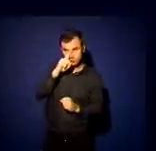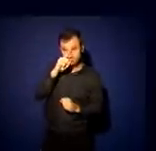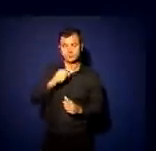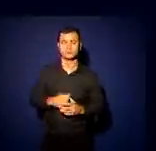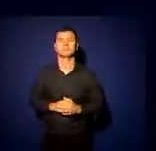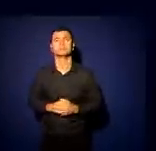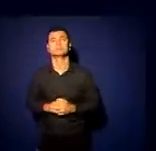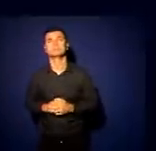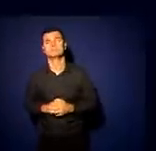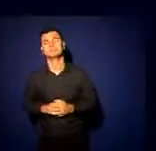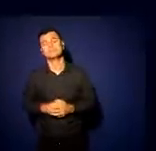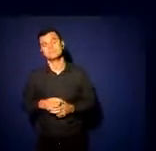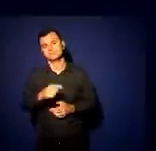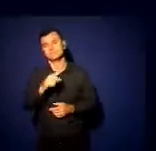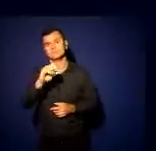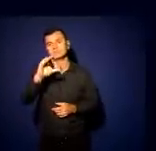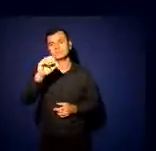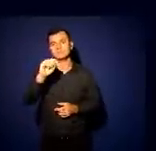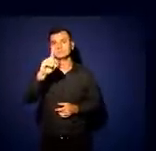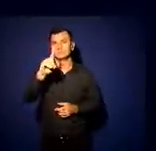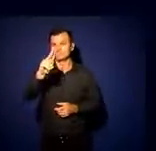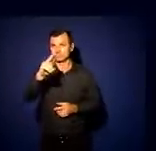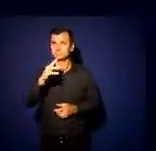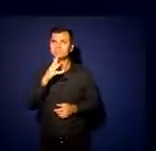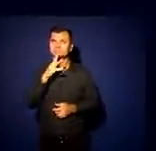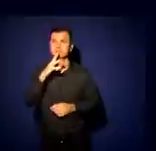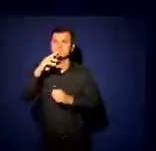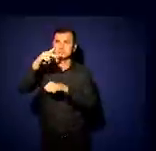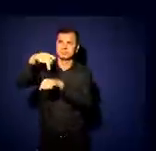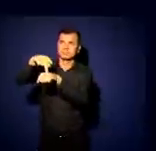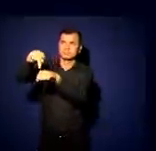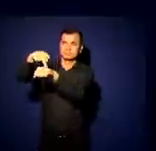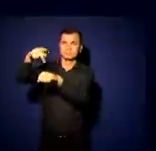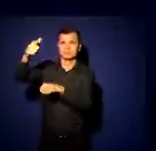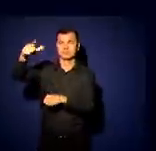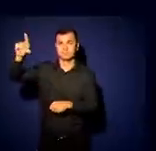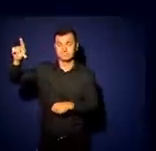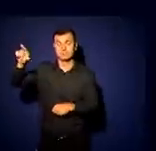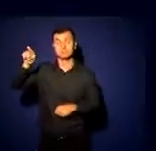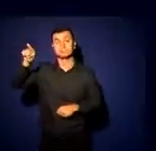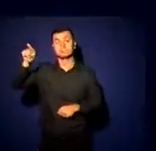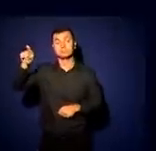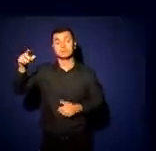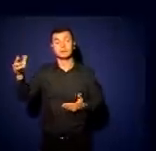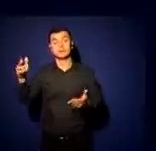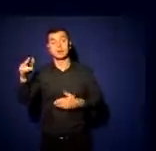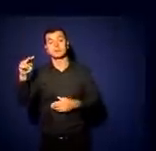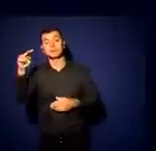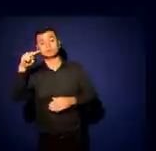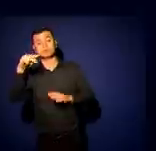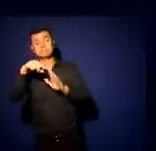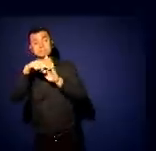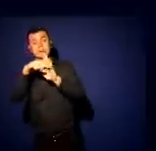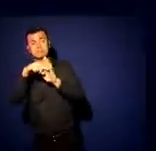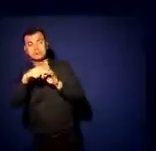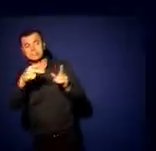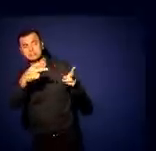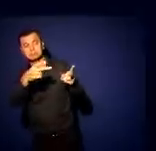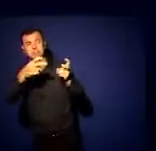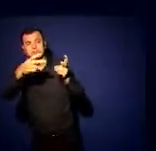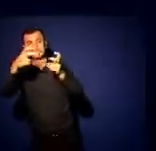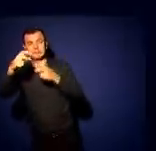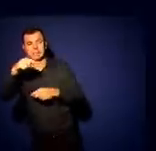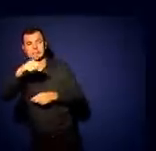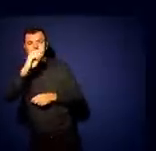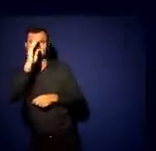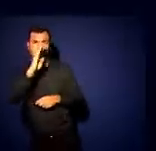estrangeiro mas acho que o estrangeiro tá olhando no Brasil né com uma visão Mais afastada com algumas diferenças em relação ao